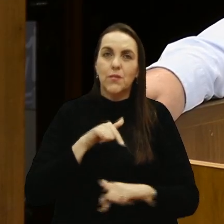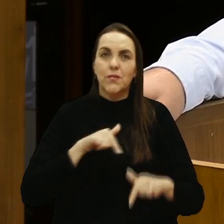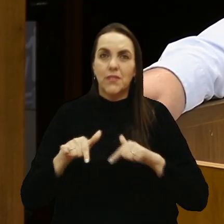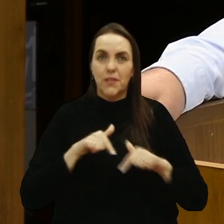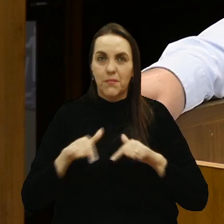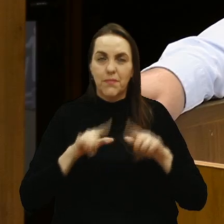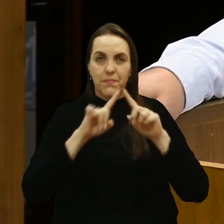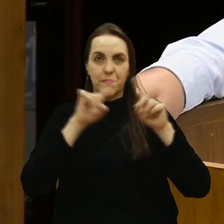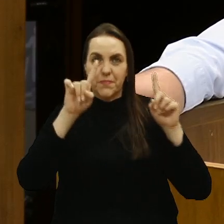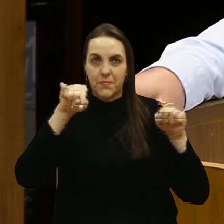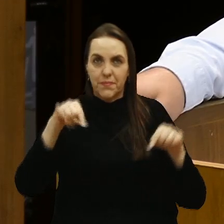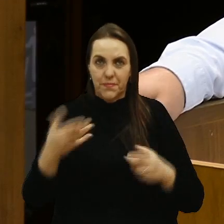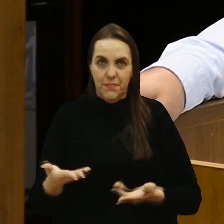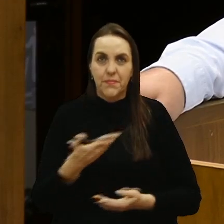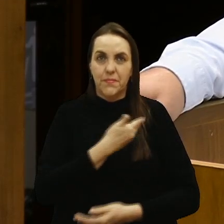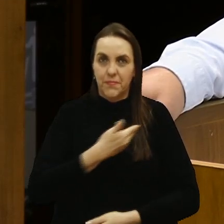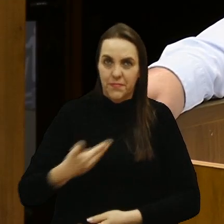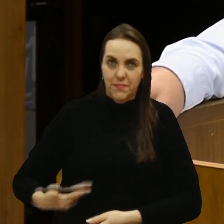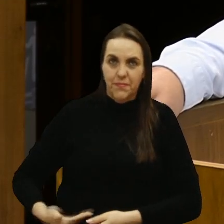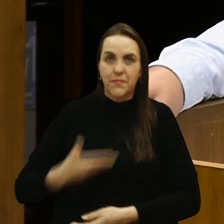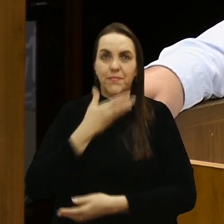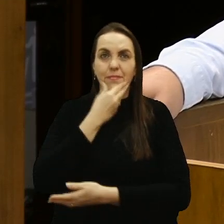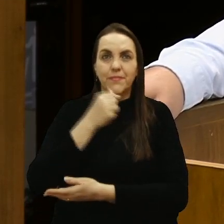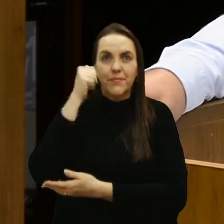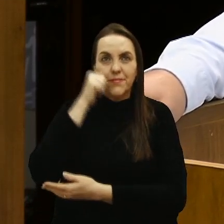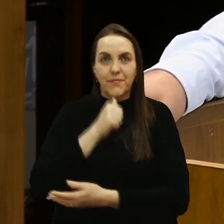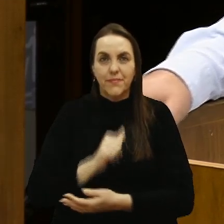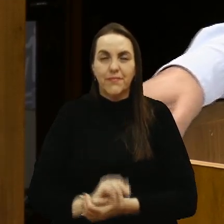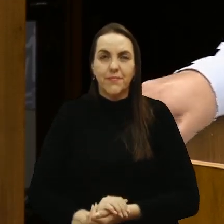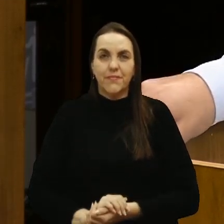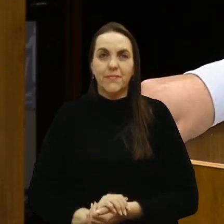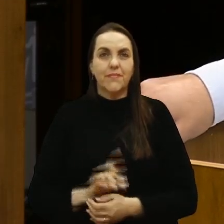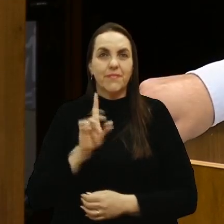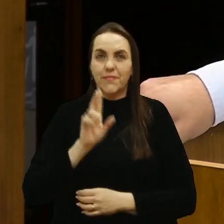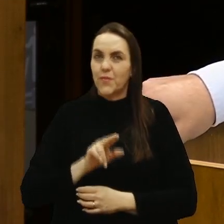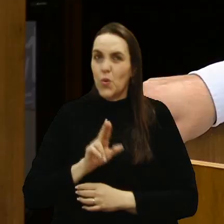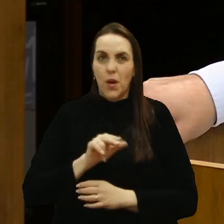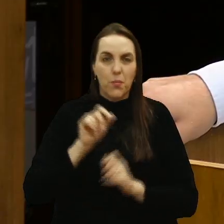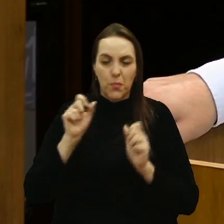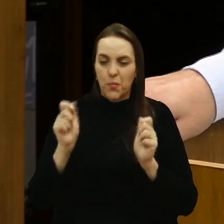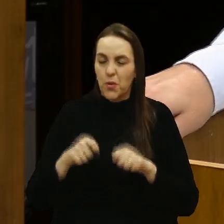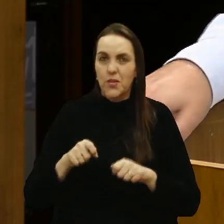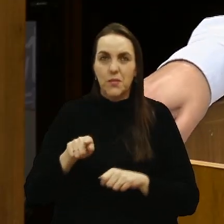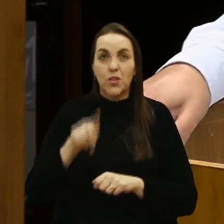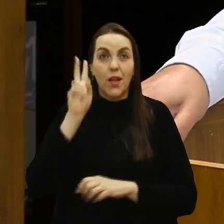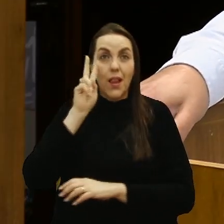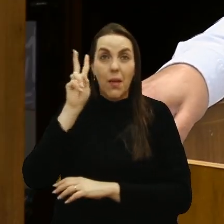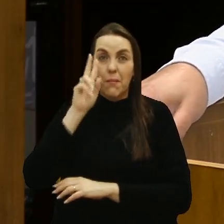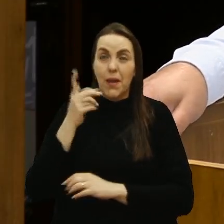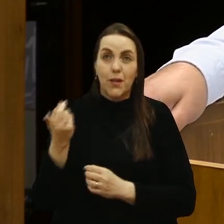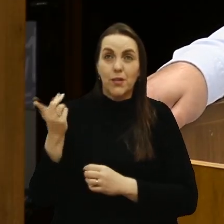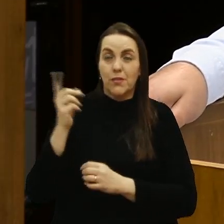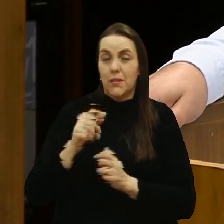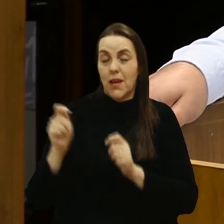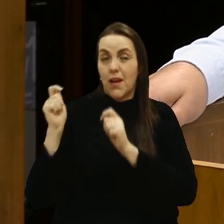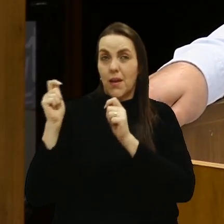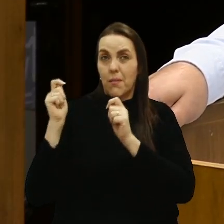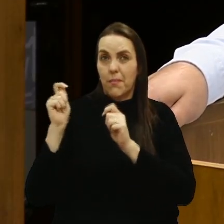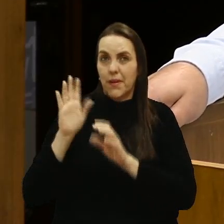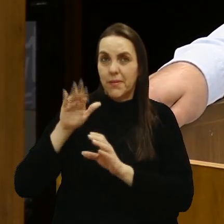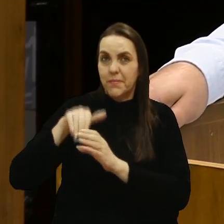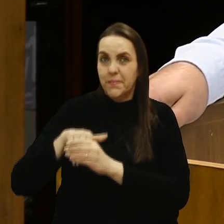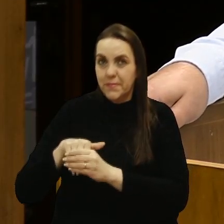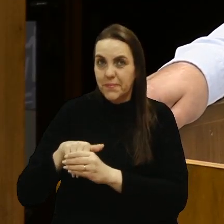trabalho dos servidores e das servidoras públicas, que não podem ser somente lembrados em época de campanha eleitoral,